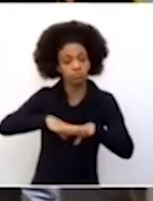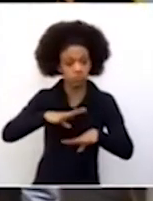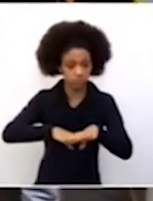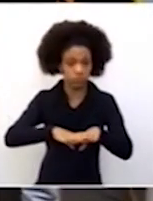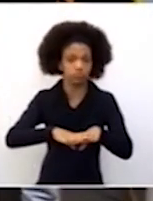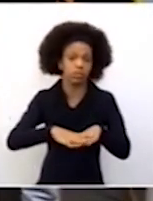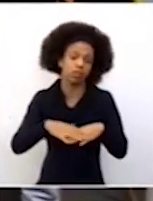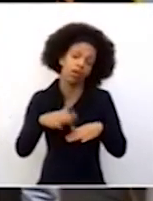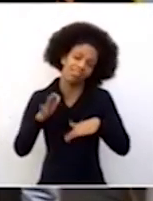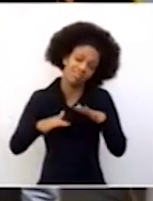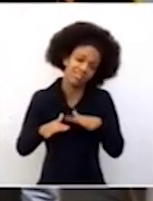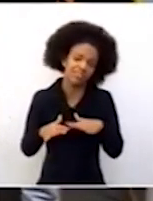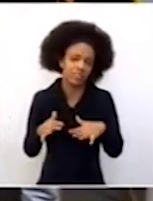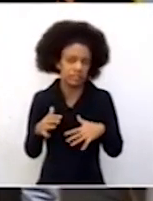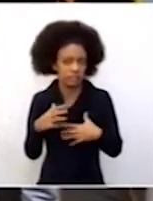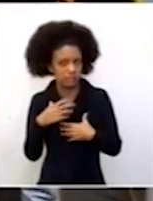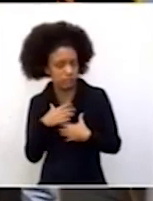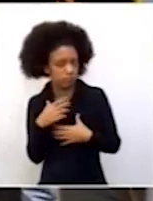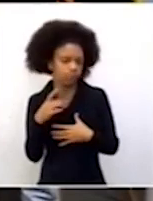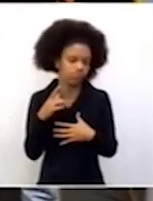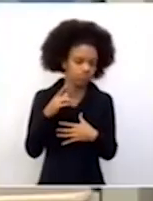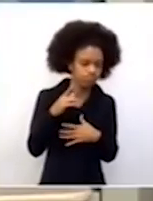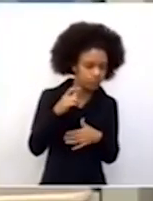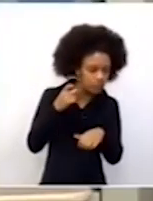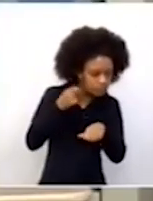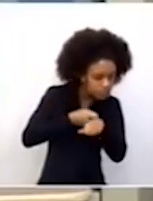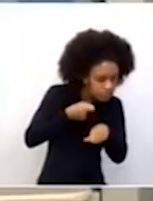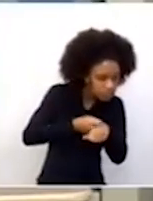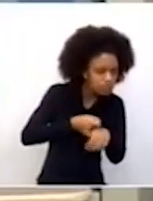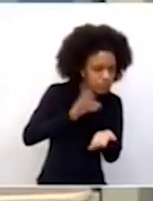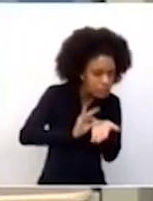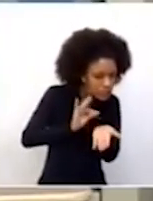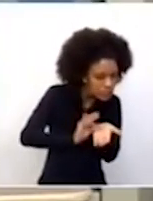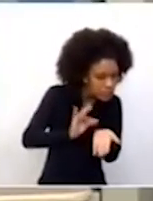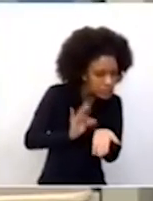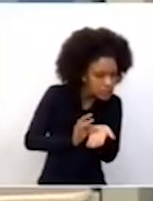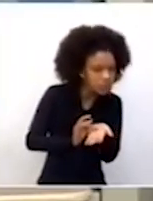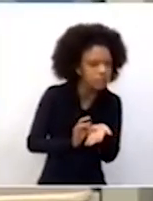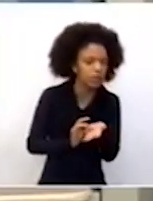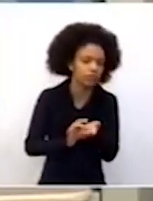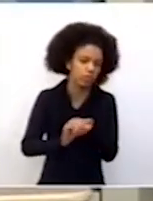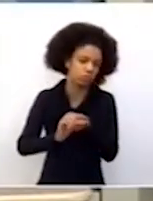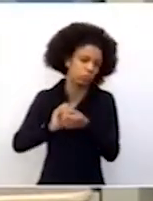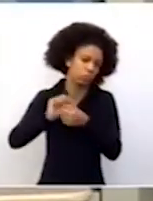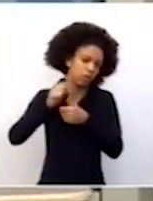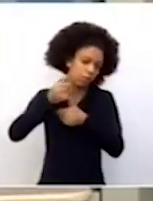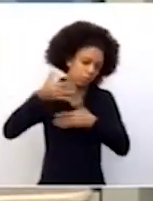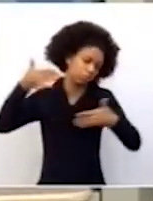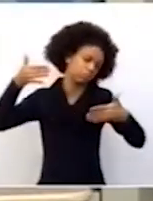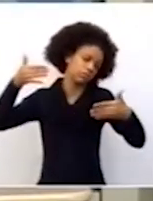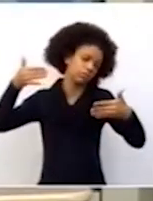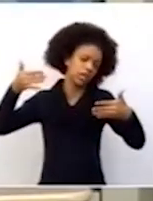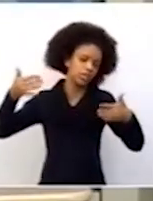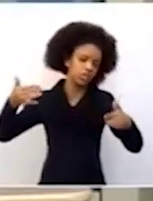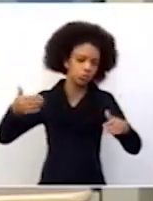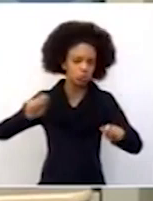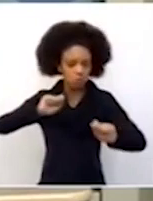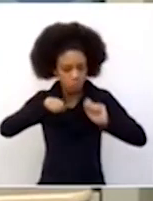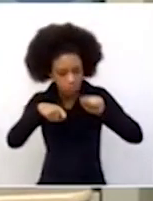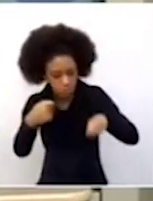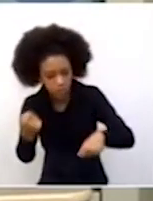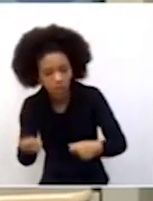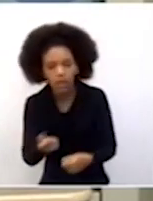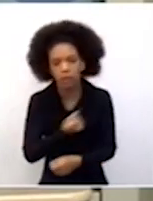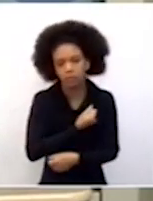aquele pensamento mais robusto, mais assim, mais concreto, assim, de forma assim de representações de símbolos ou de números, mas